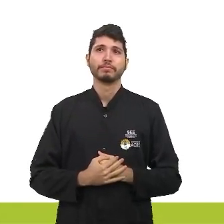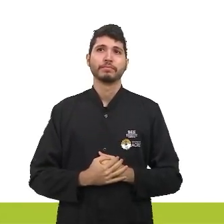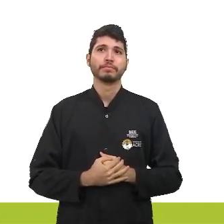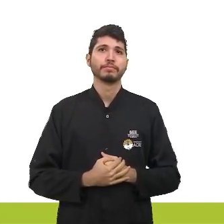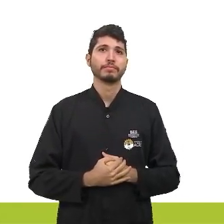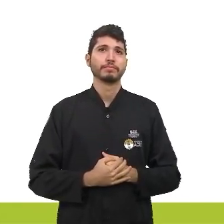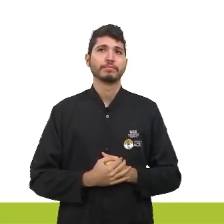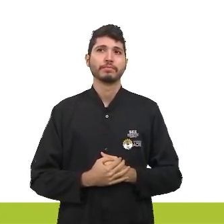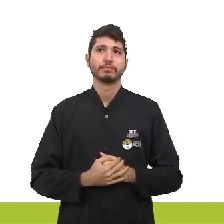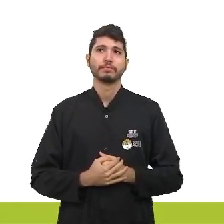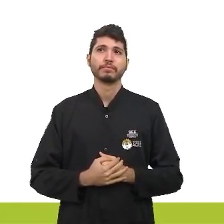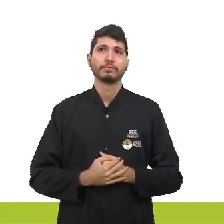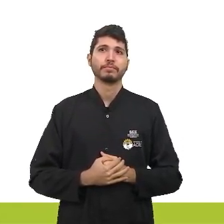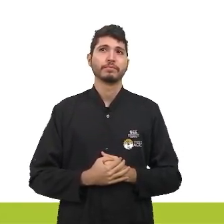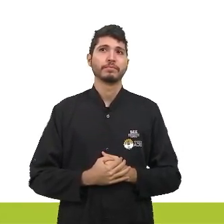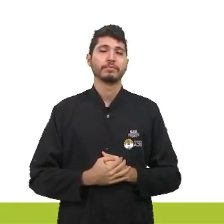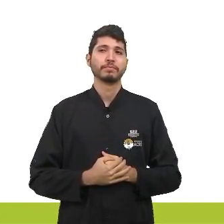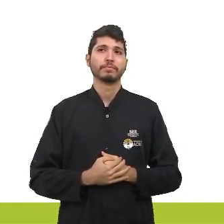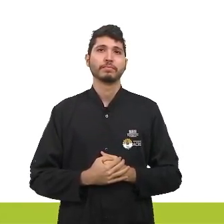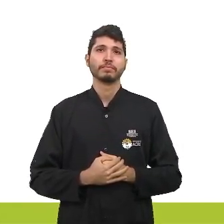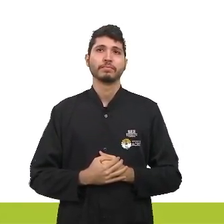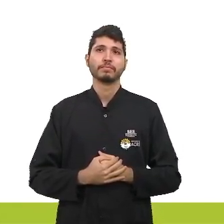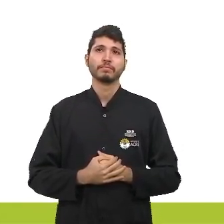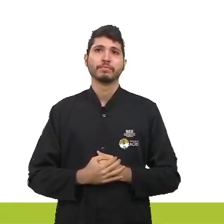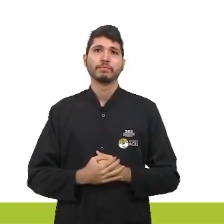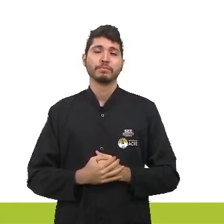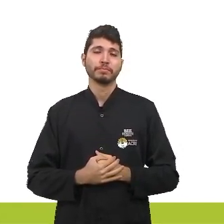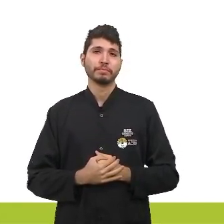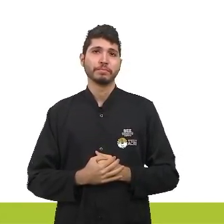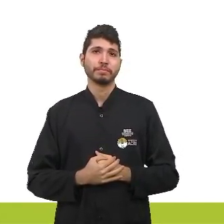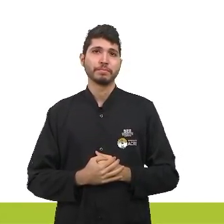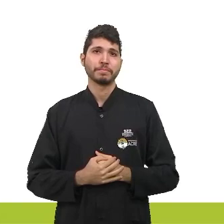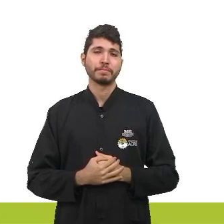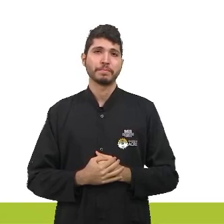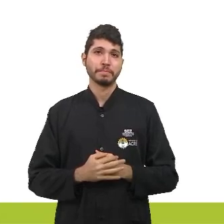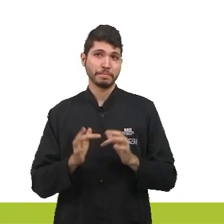Ok, vamos fazer mais um exemplo e terminar com um exemplo do Enem.